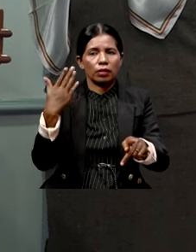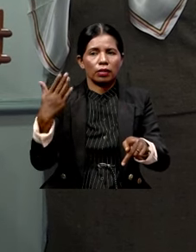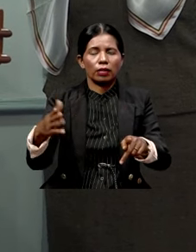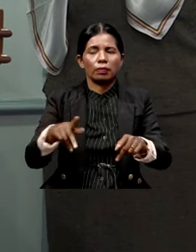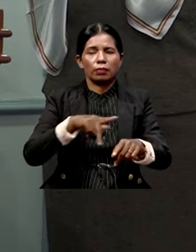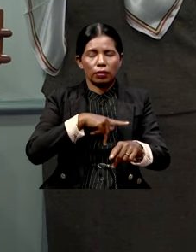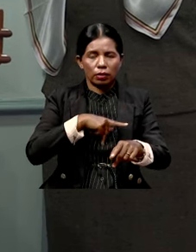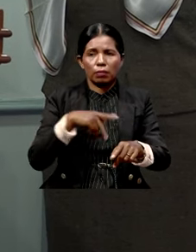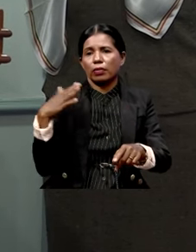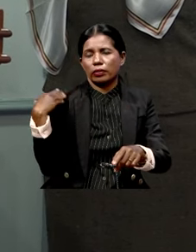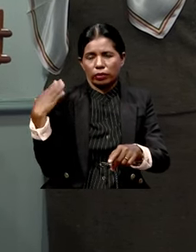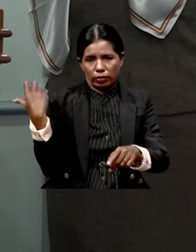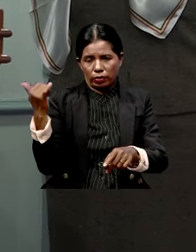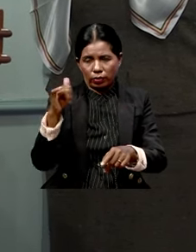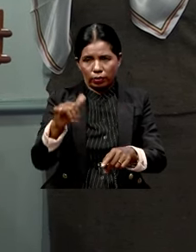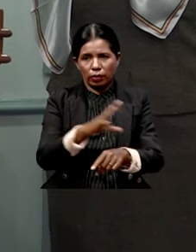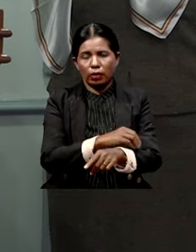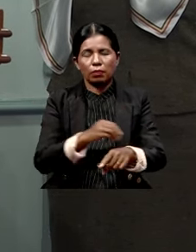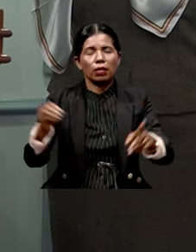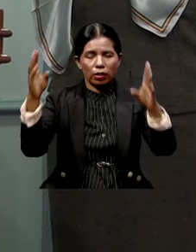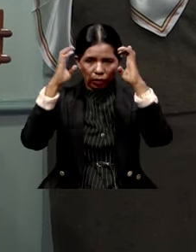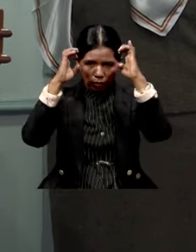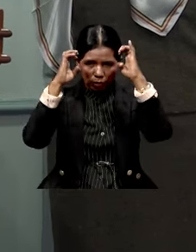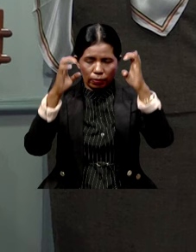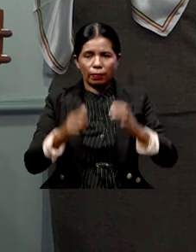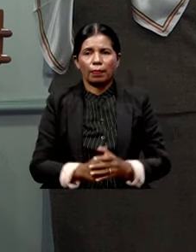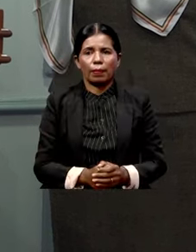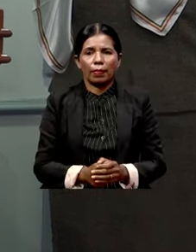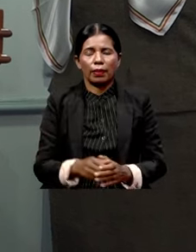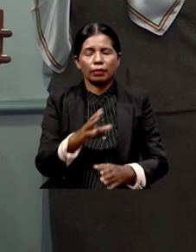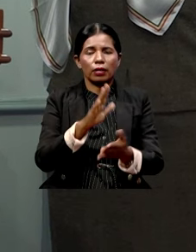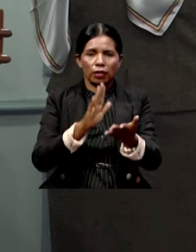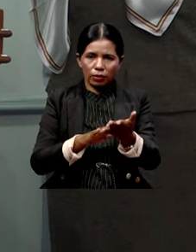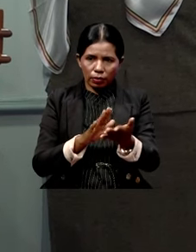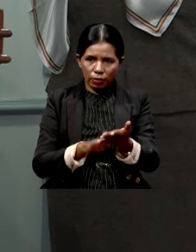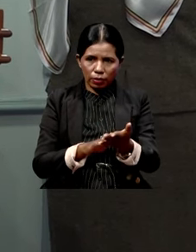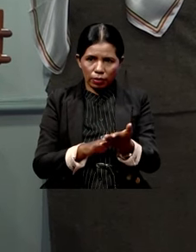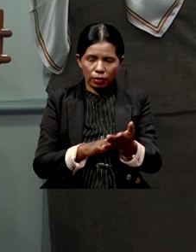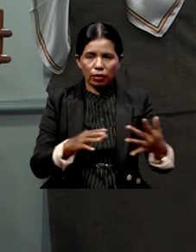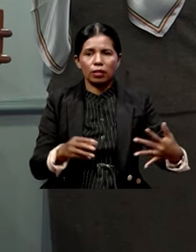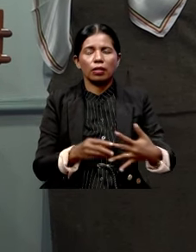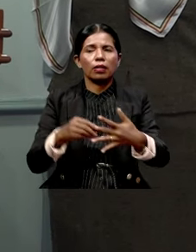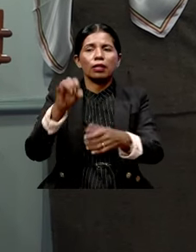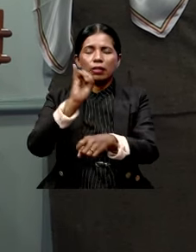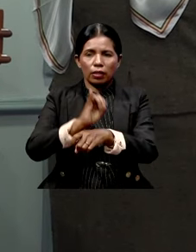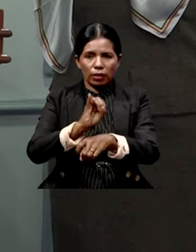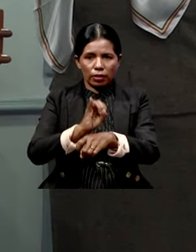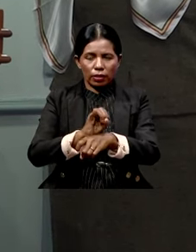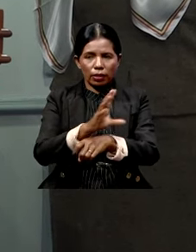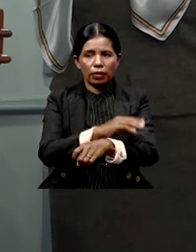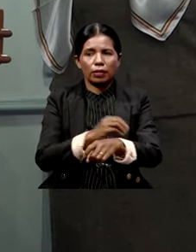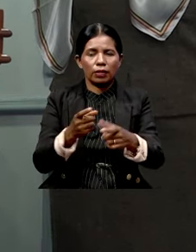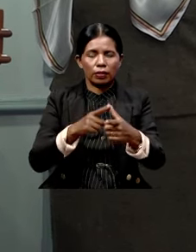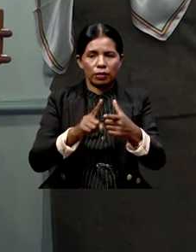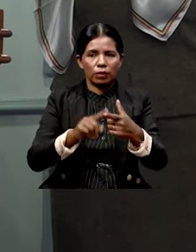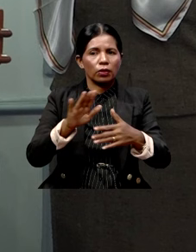dos jovens, através da educação. As escolas ligadas à Igreja, em todas